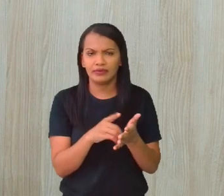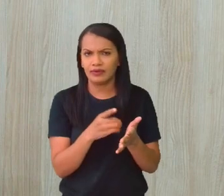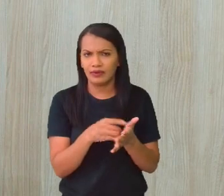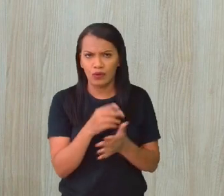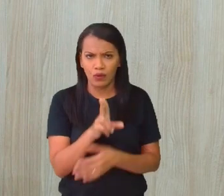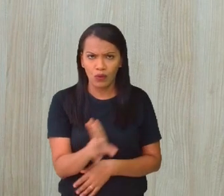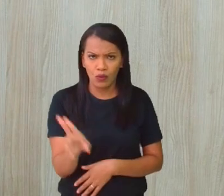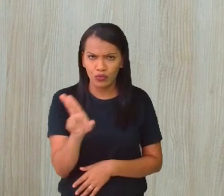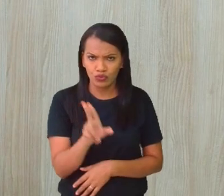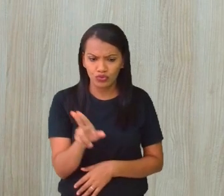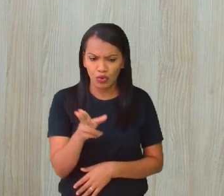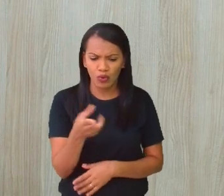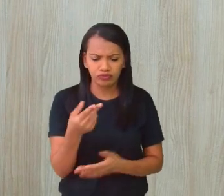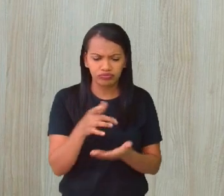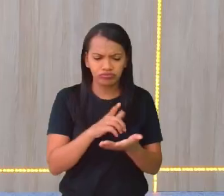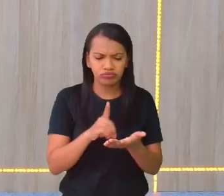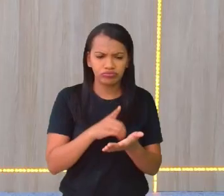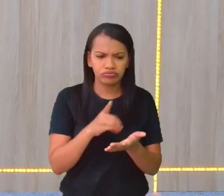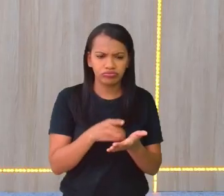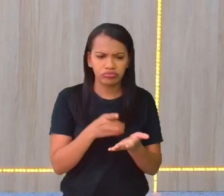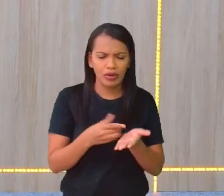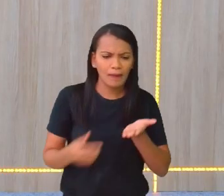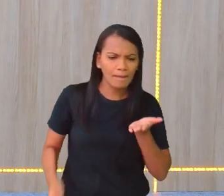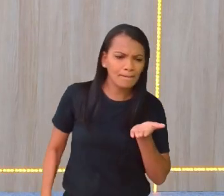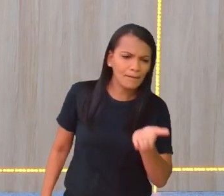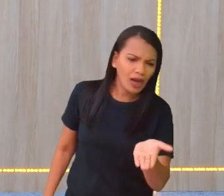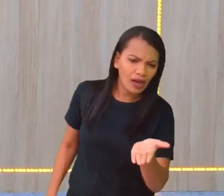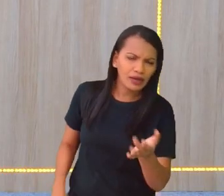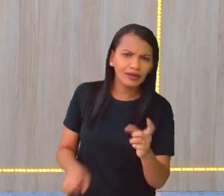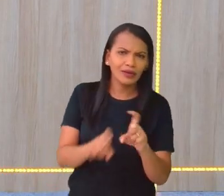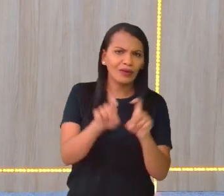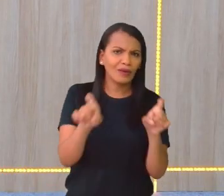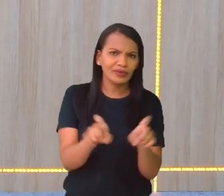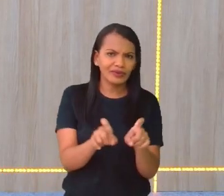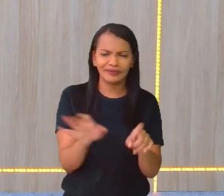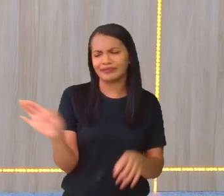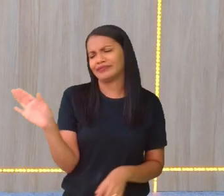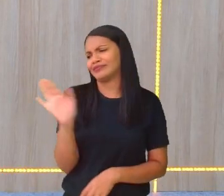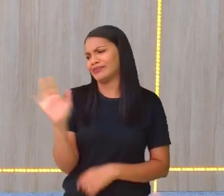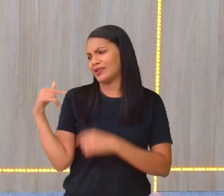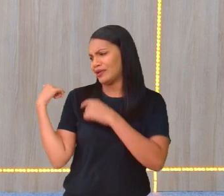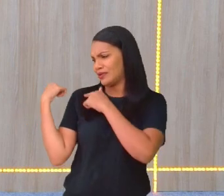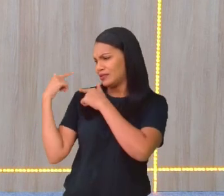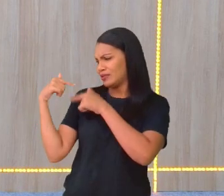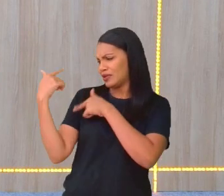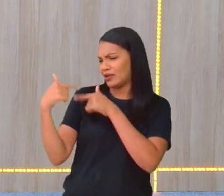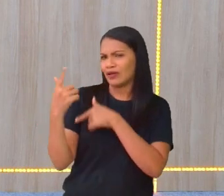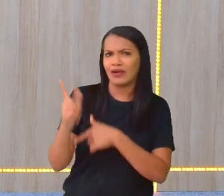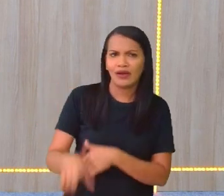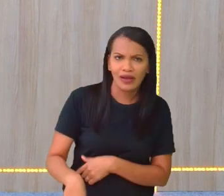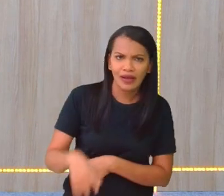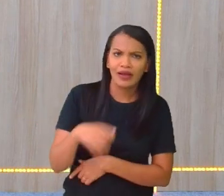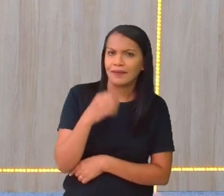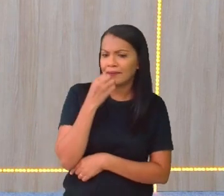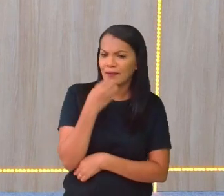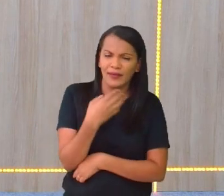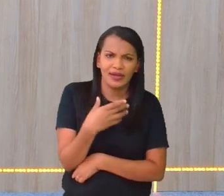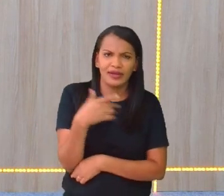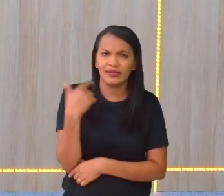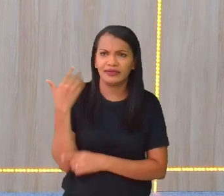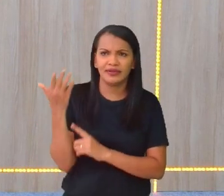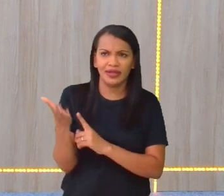Sim, é verdade. Essa geração aí, não é? Já é bem tecnológica e aí já faz uso